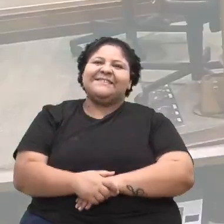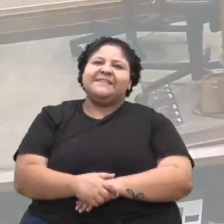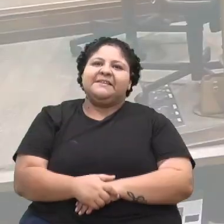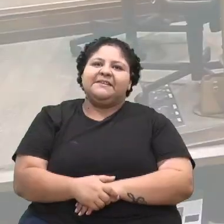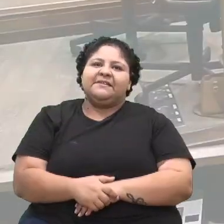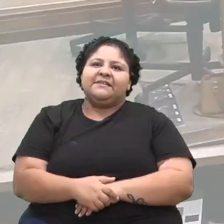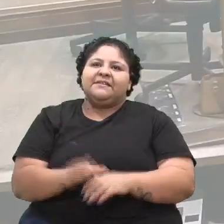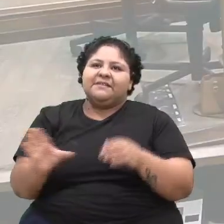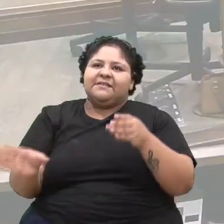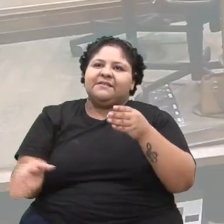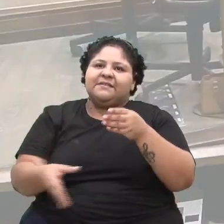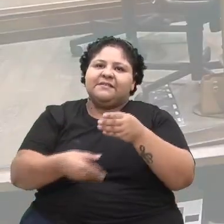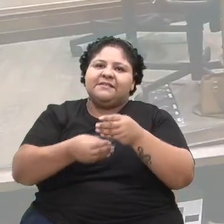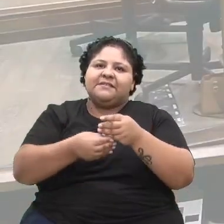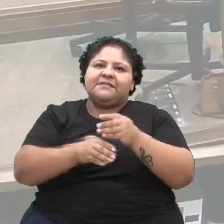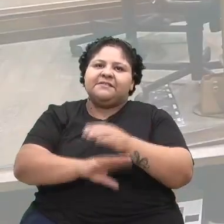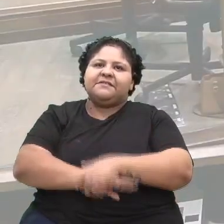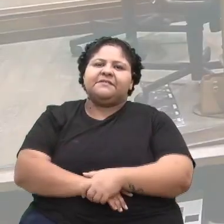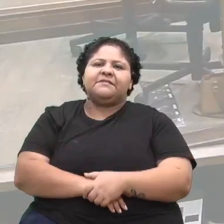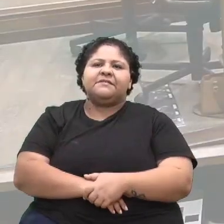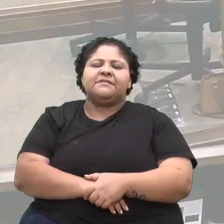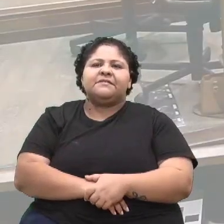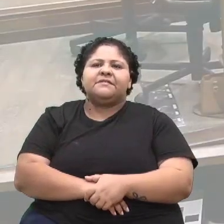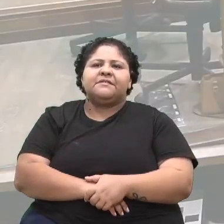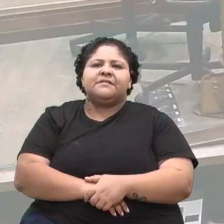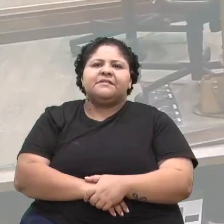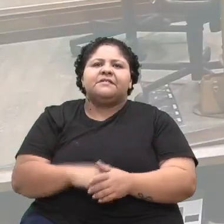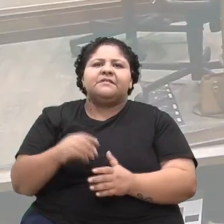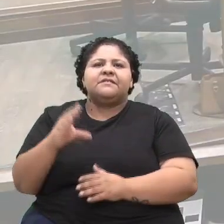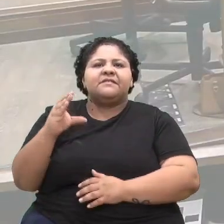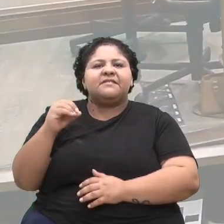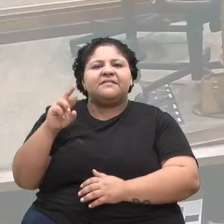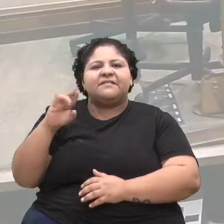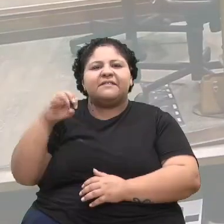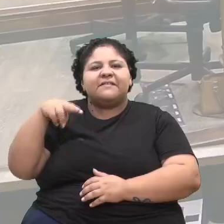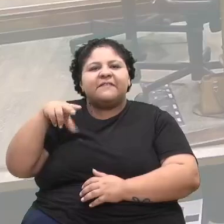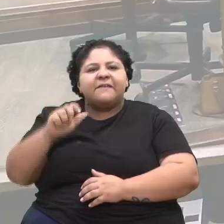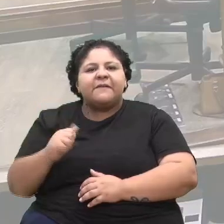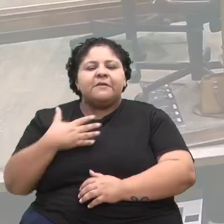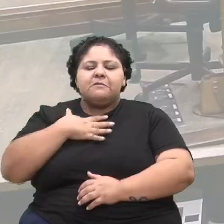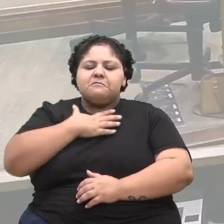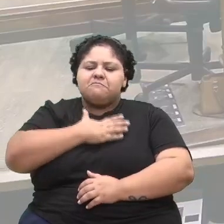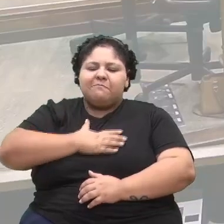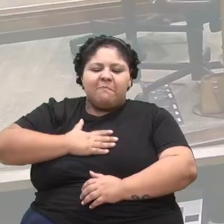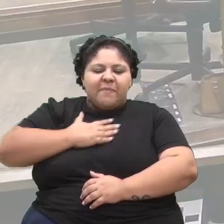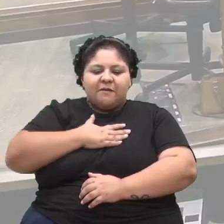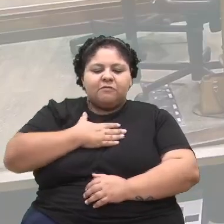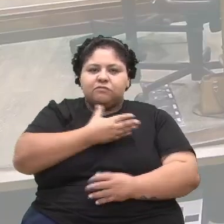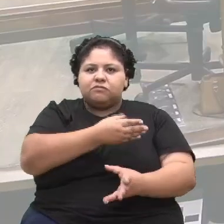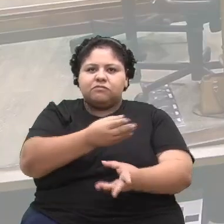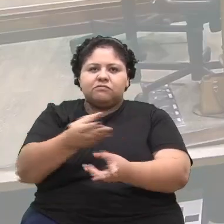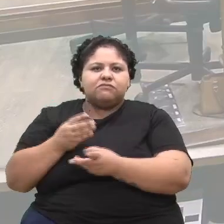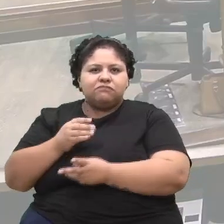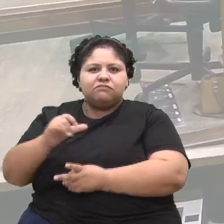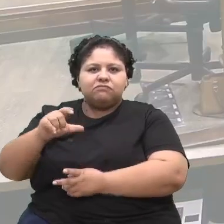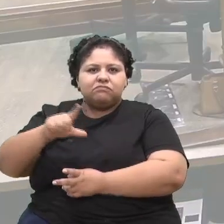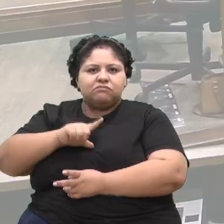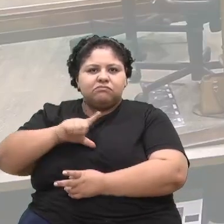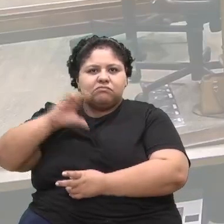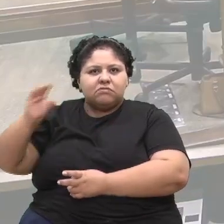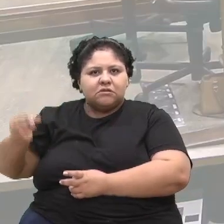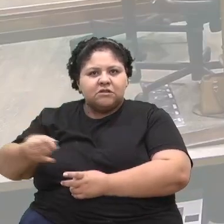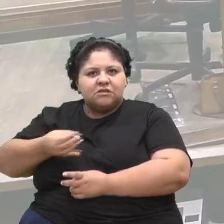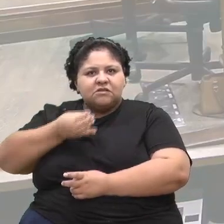Uma parte, vereadora. Dona Corina, é um prazer muito grande ter tido a oportunidade